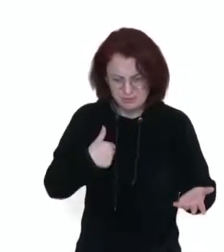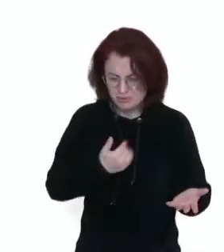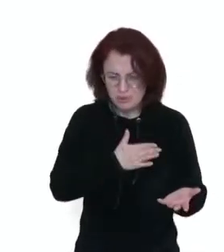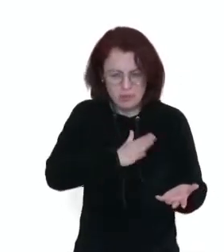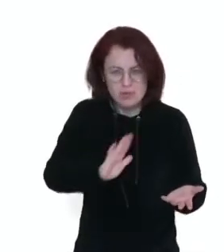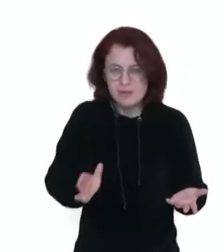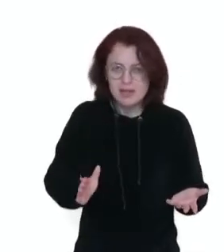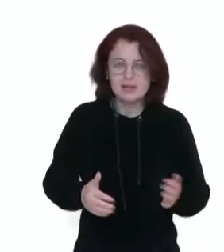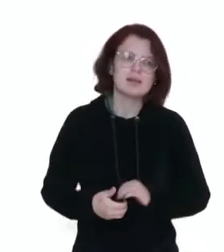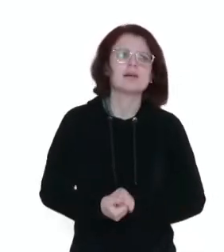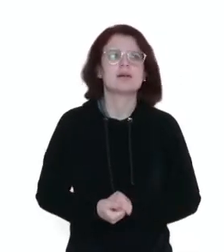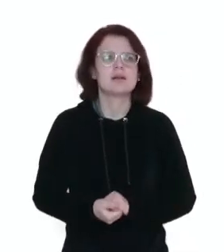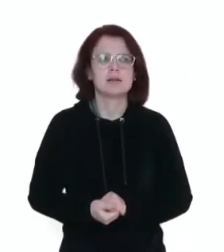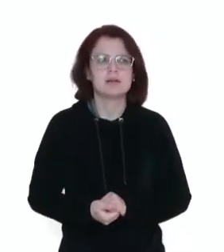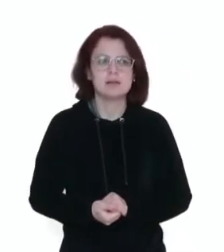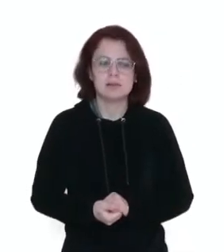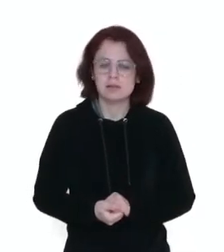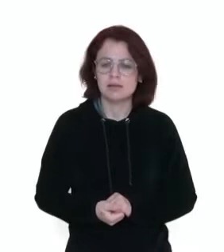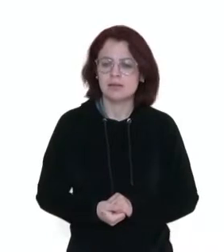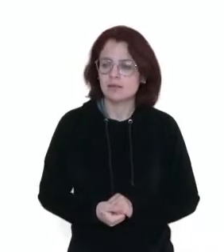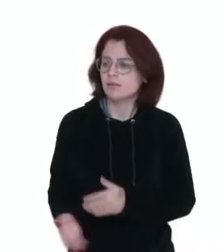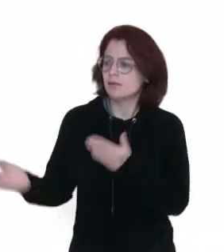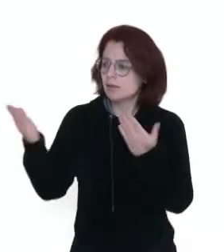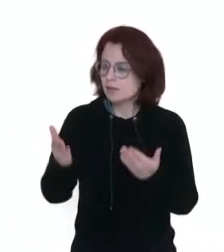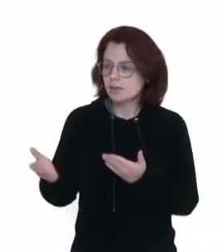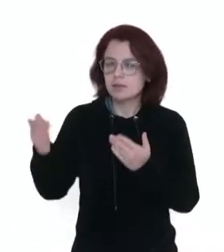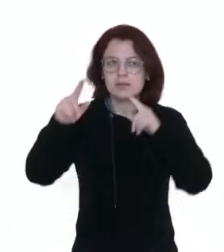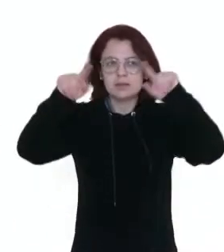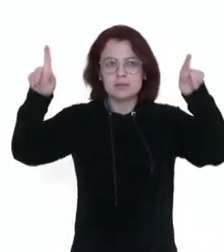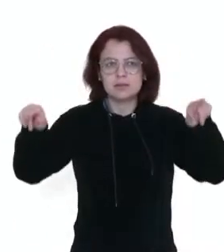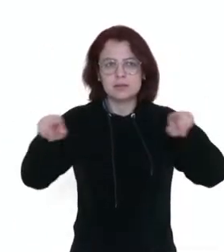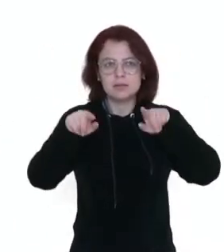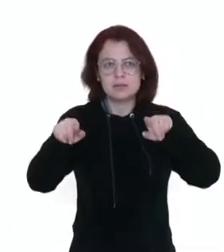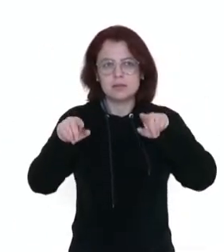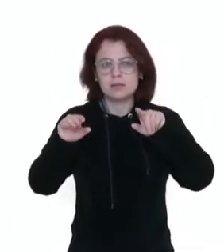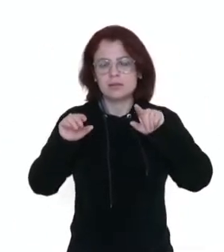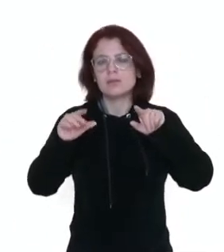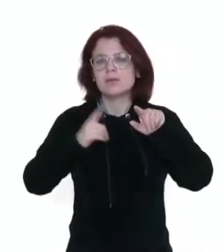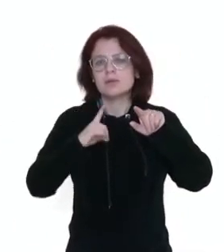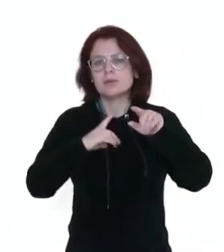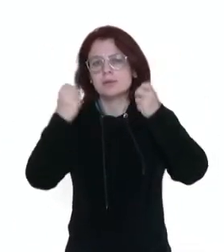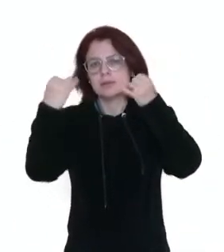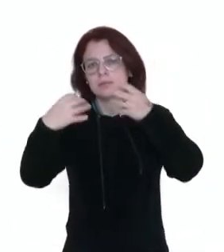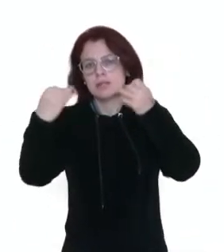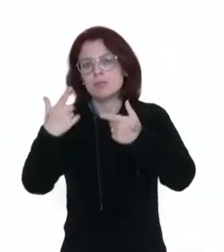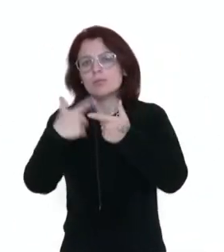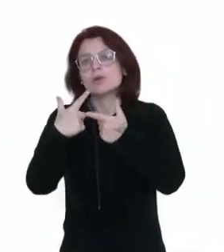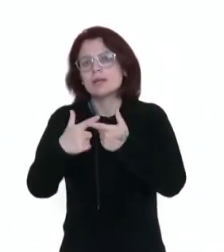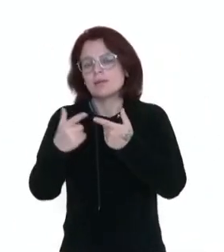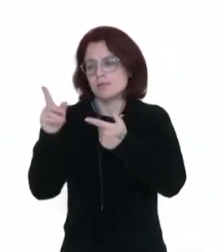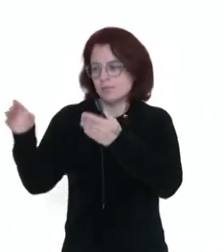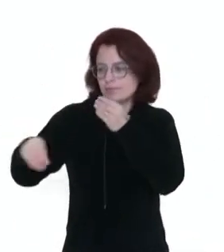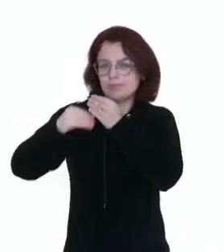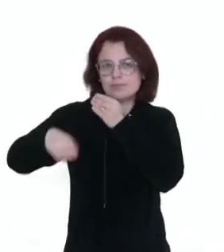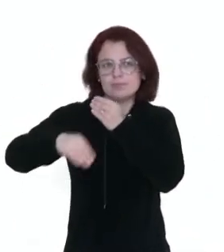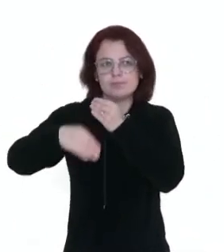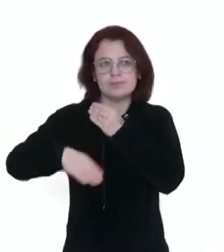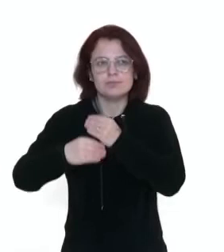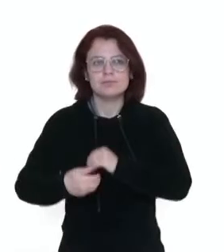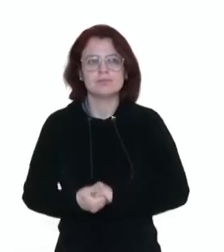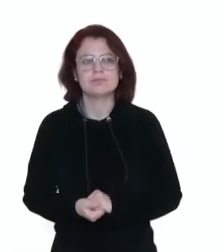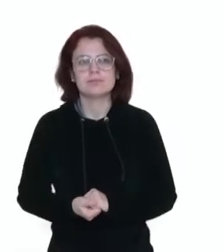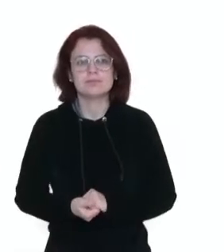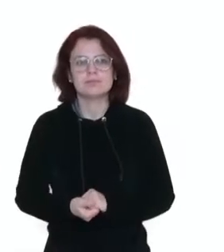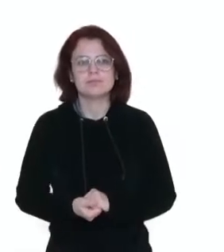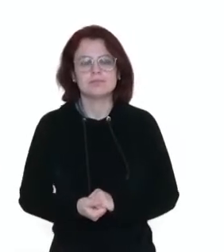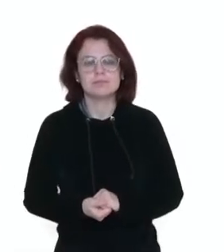gostou e disse. Temos aqui os colchetes e as reticências inseridas nos colchetes, indicando que os fragmentos foram omitidos,